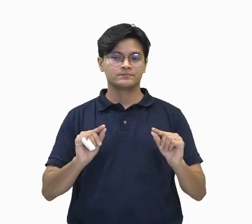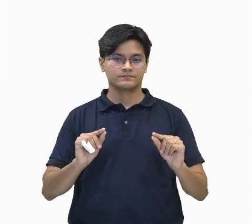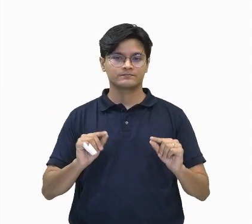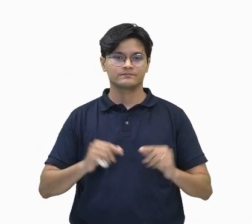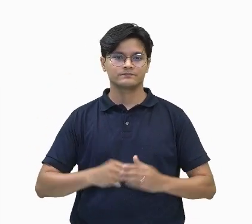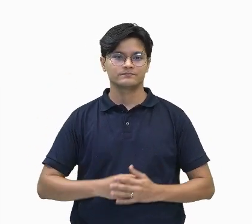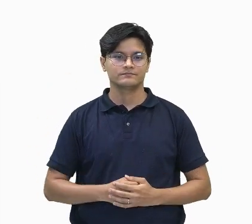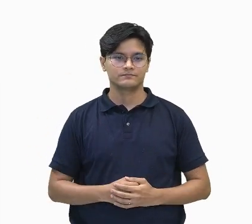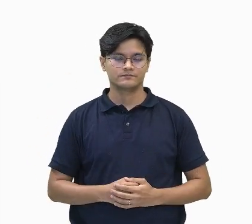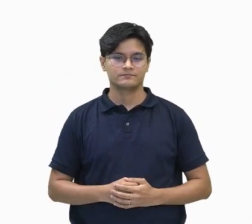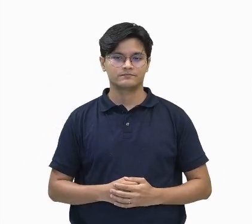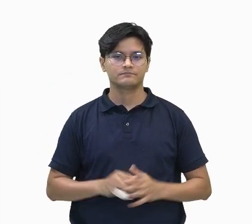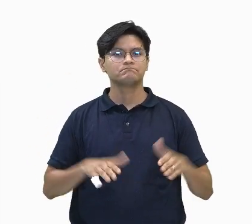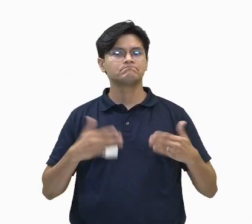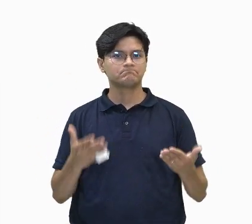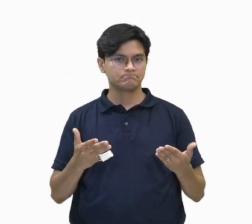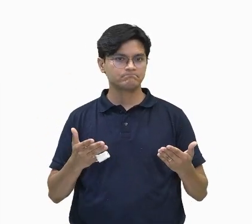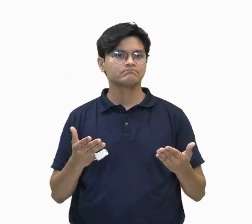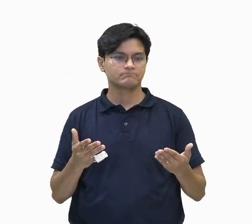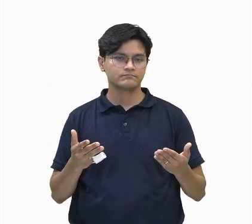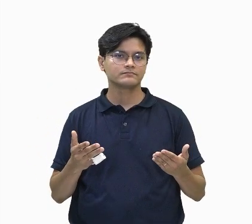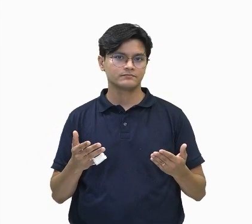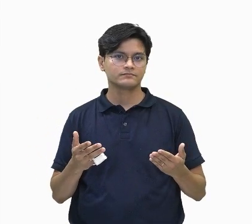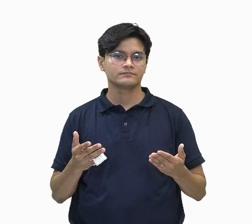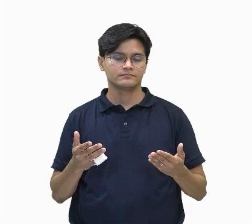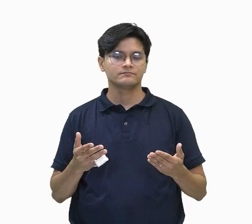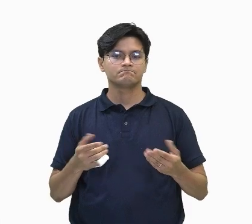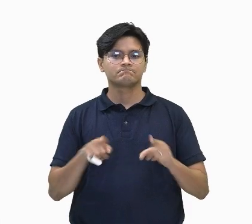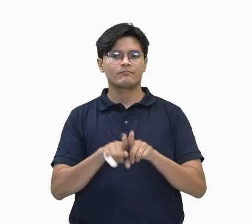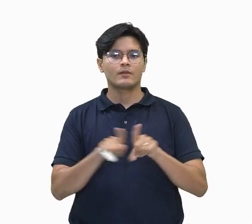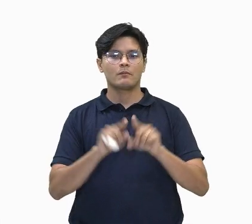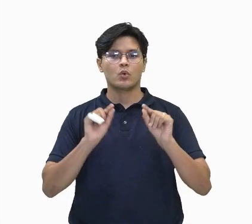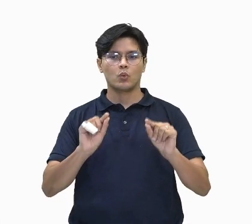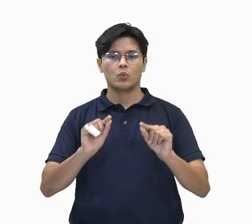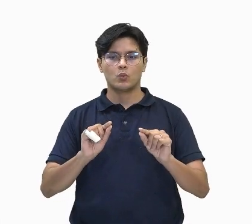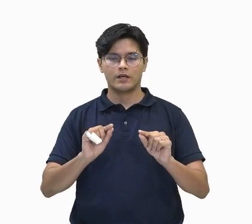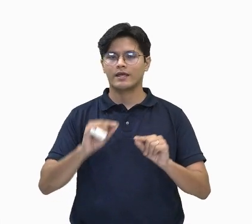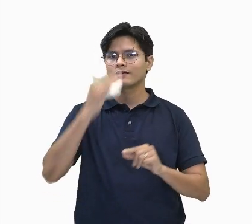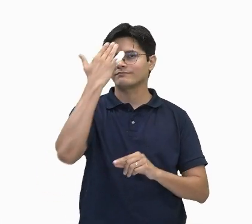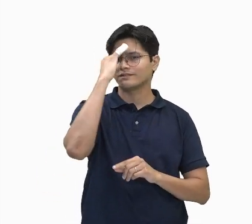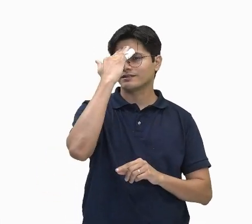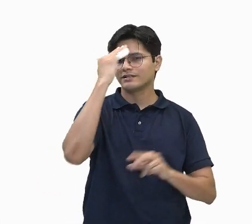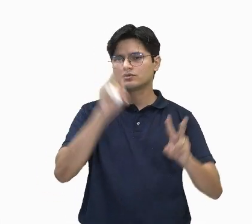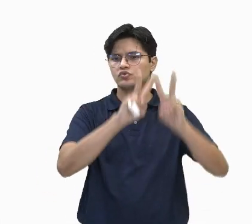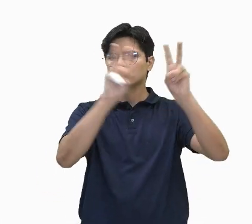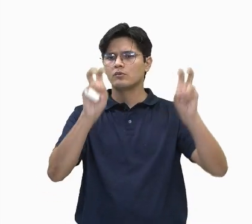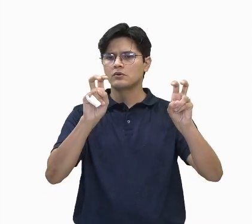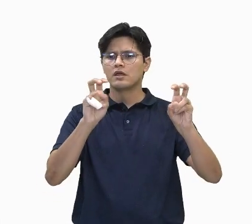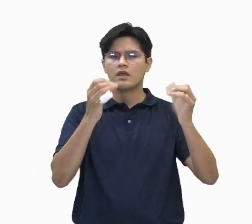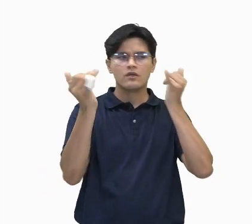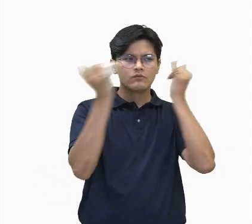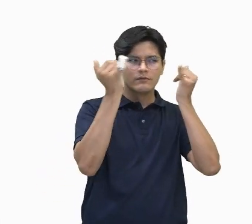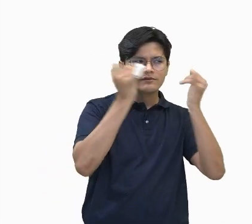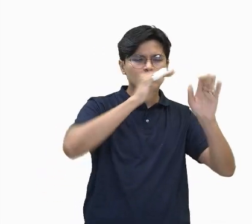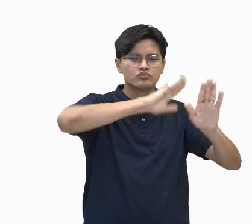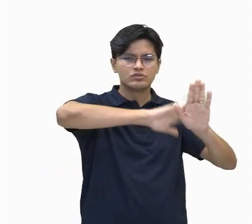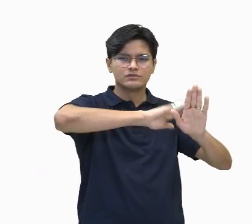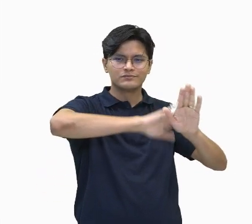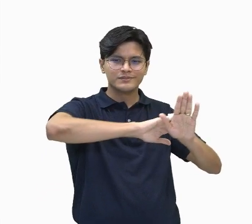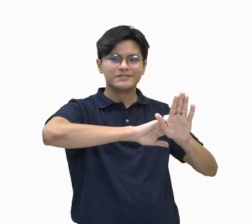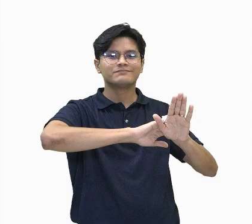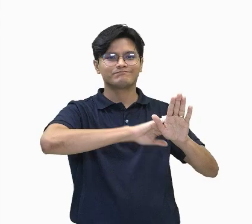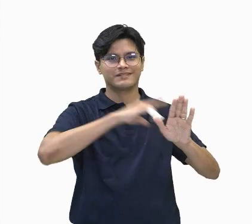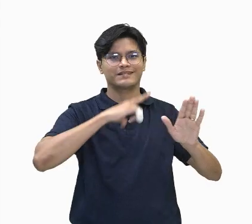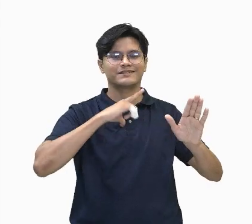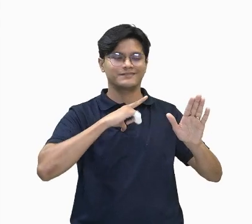e da agulha, aquilo que você consegue captar no primeiro momento, e também vamos entender um pouquinho sobre aquilo que não é dito, sobre a informação implícita,